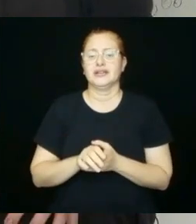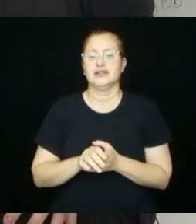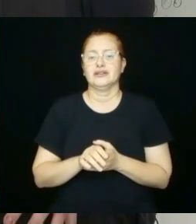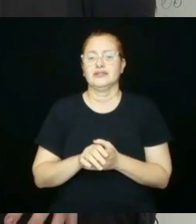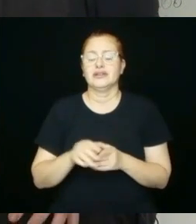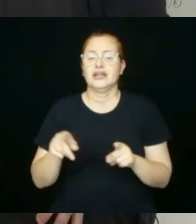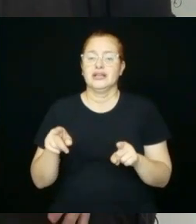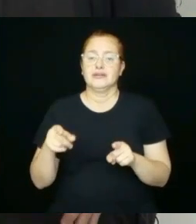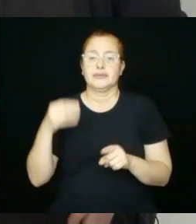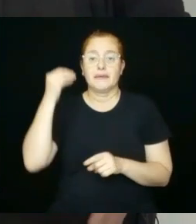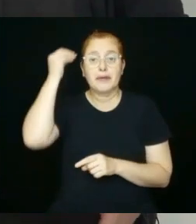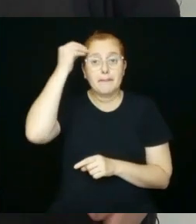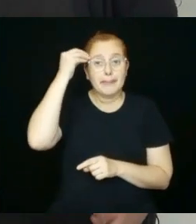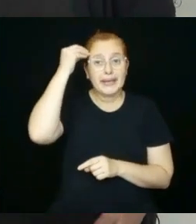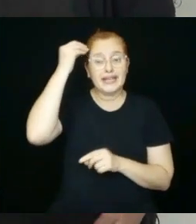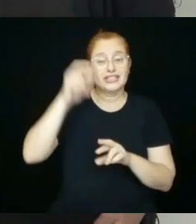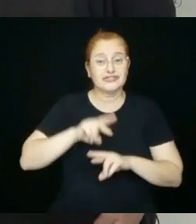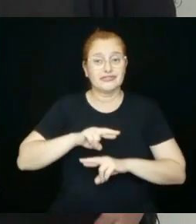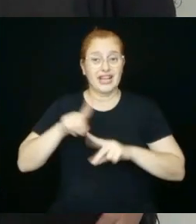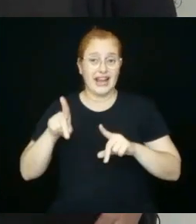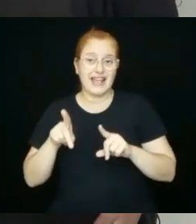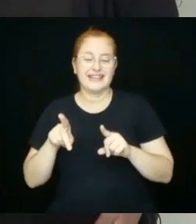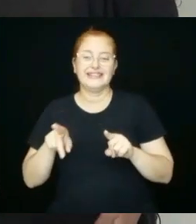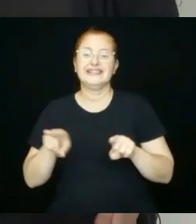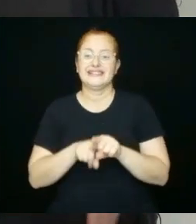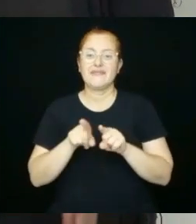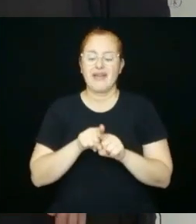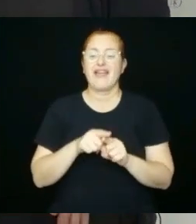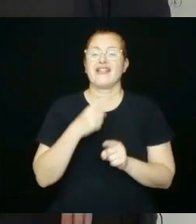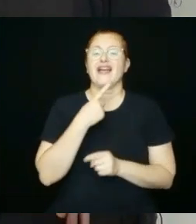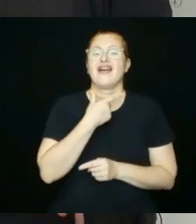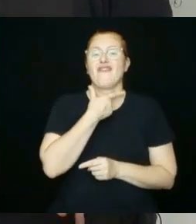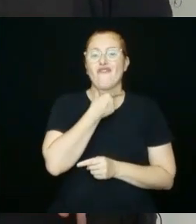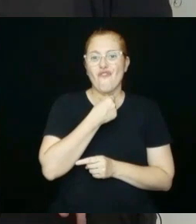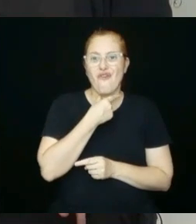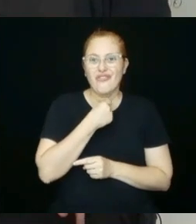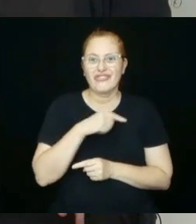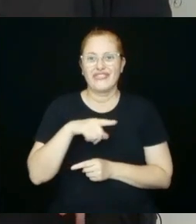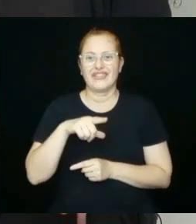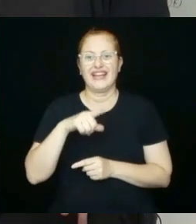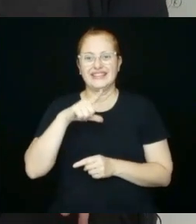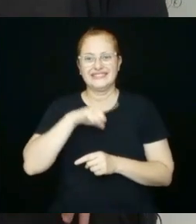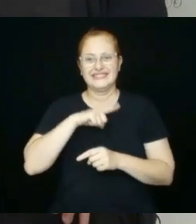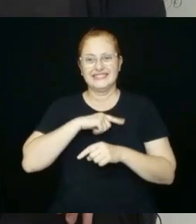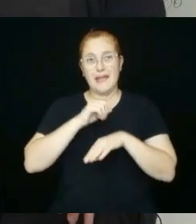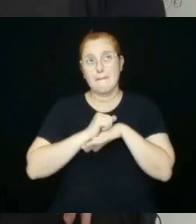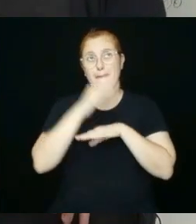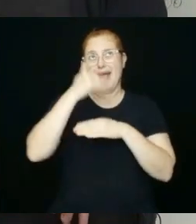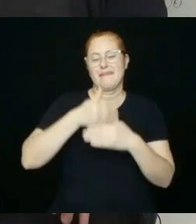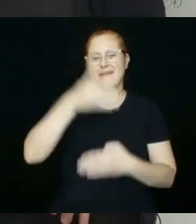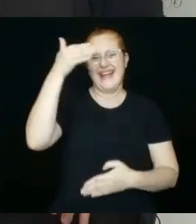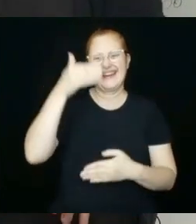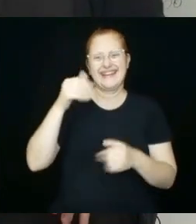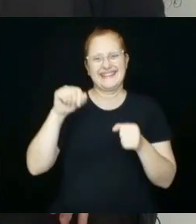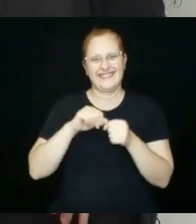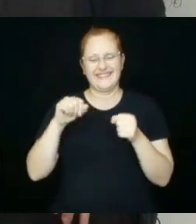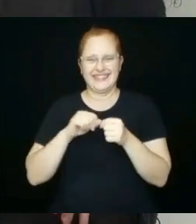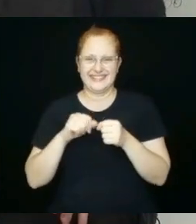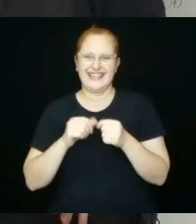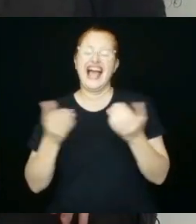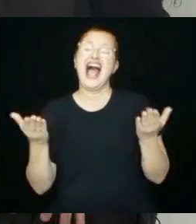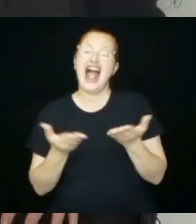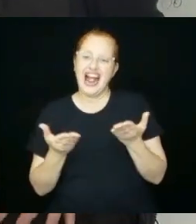certeza. experiência diferente, né? Ficou até com vontade, né, Bruna, de mais paredes. Com certeza. Agora faz